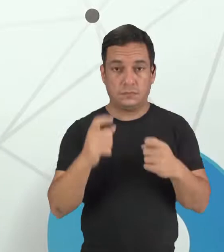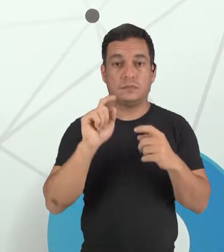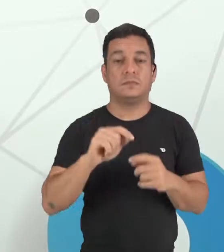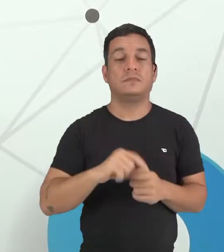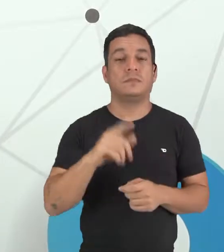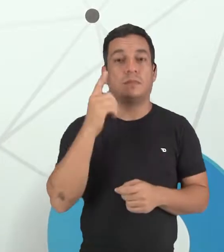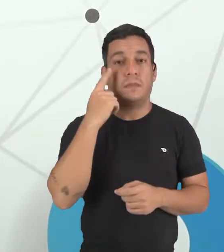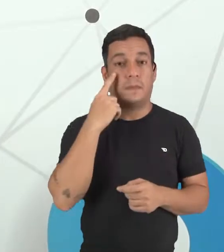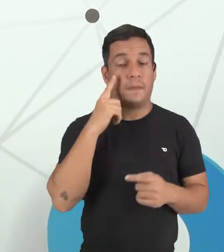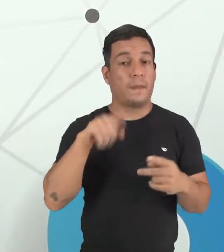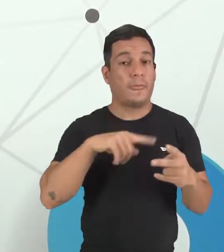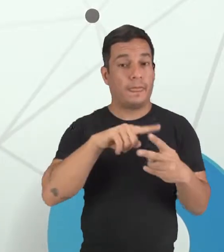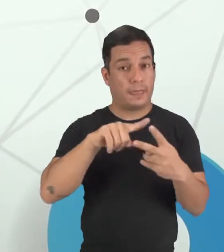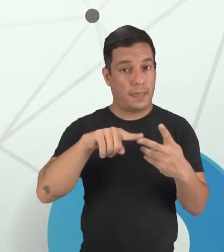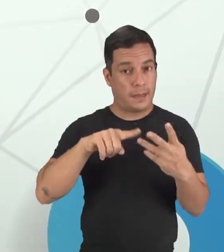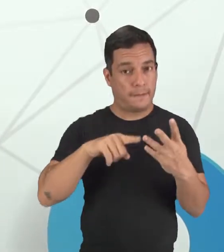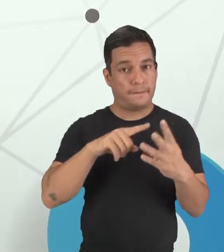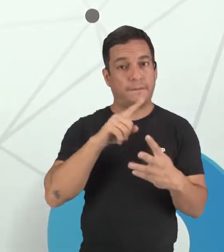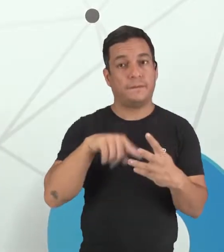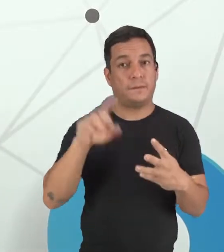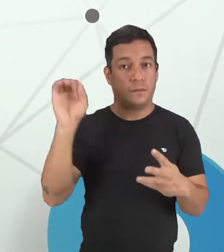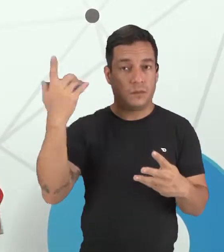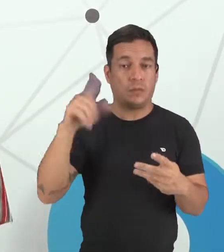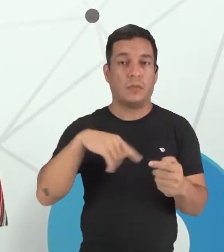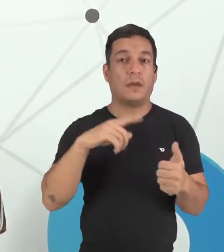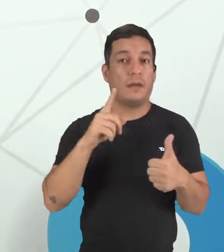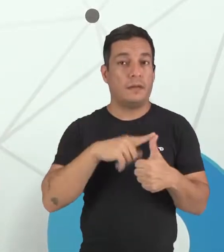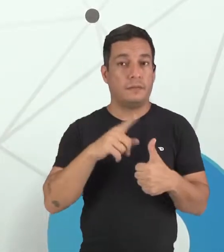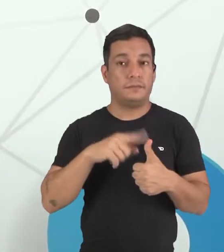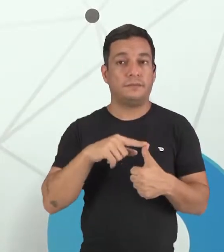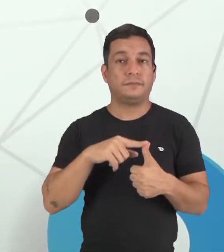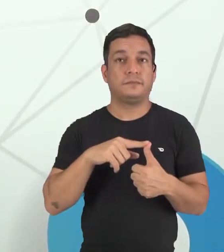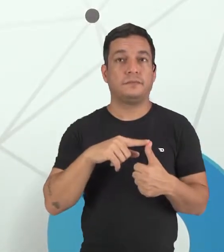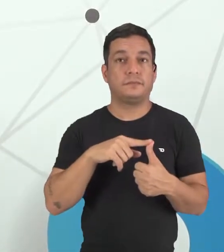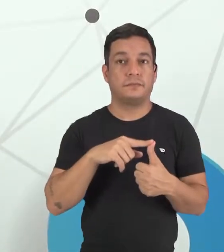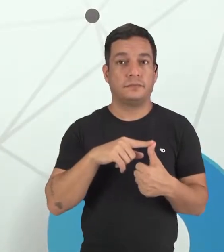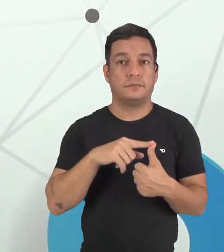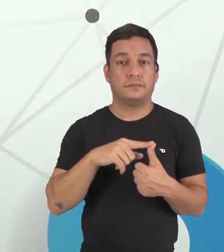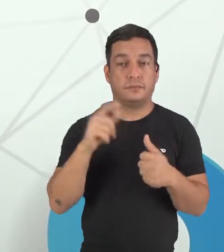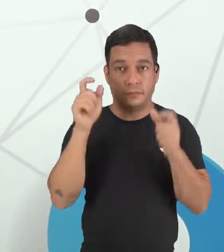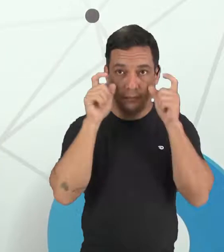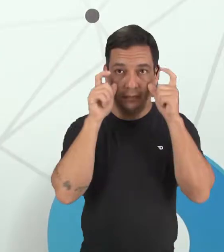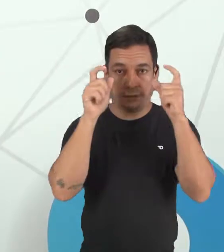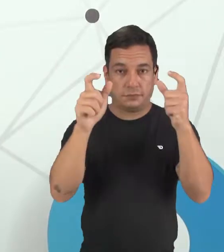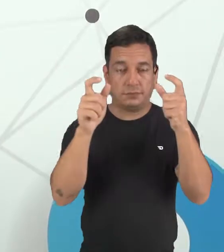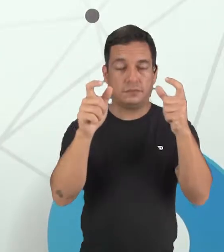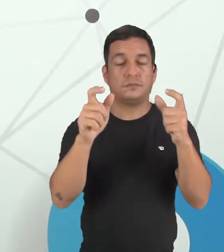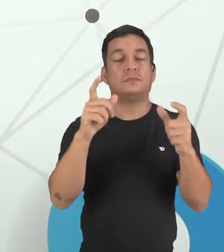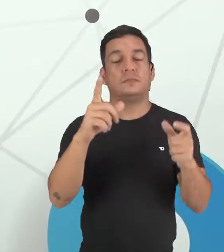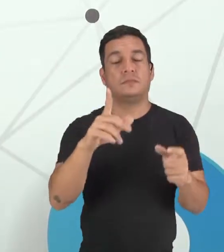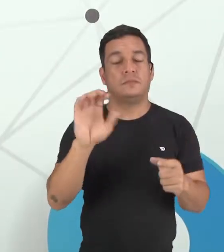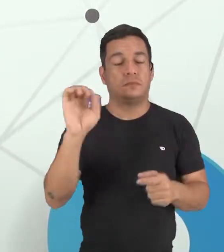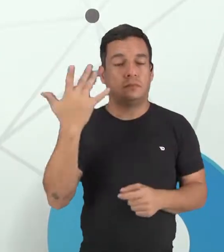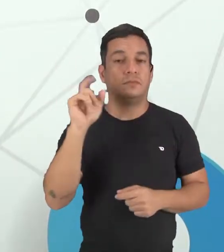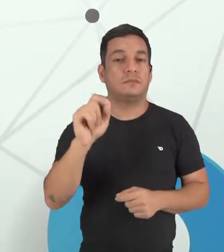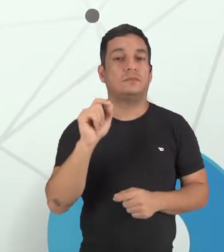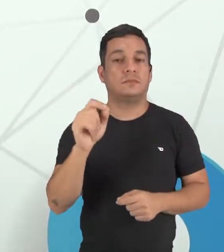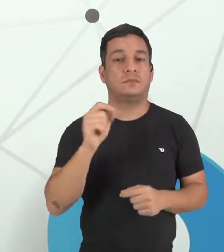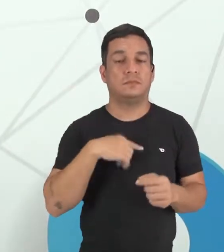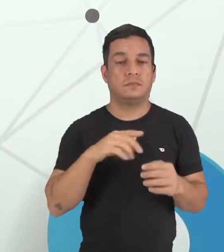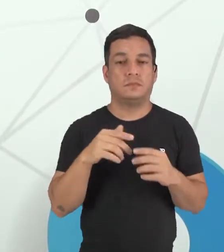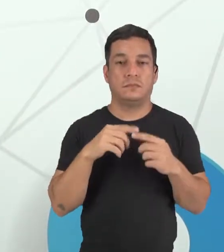ele é composto por 3 fases. A primeira fase é a tensão, onde ocorre